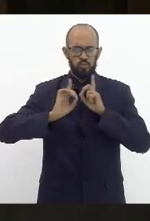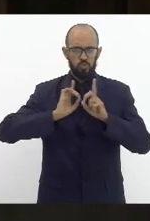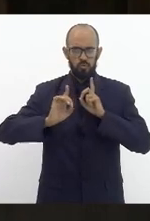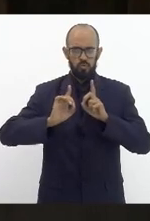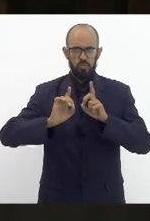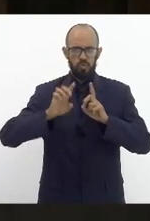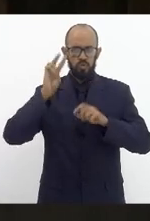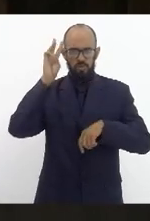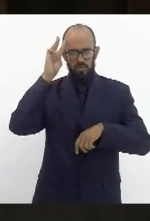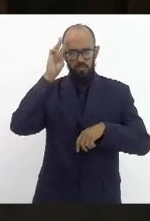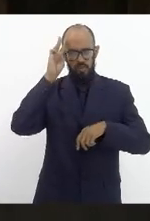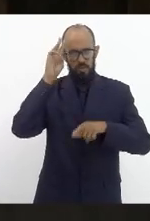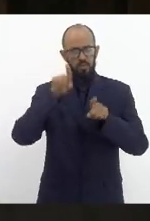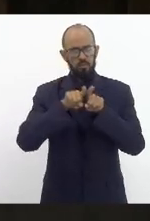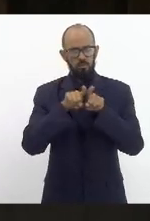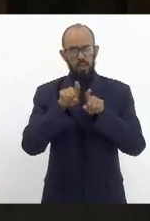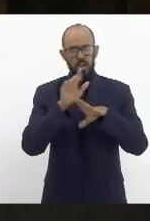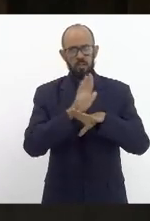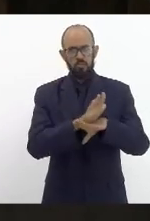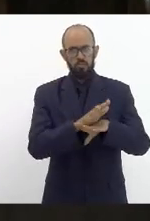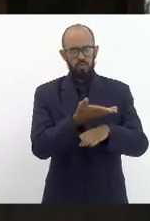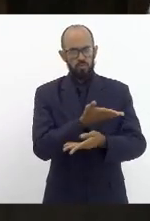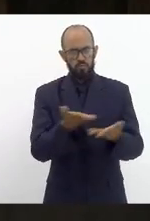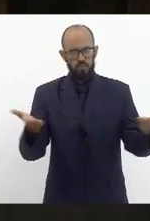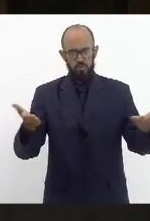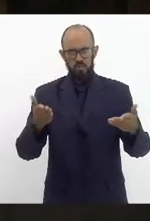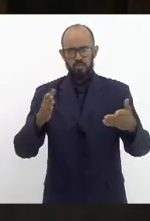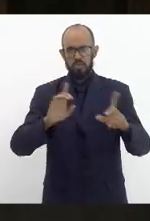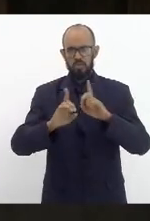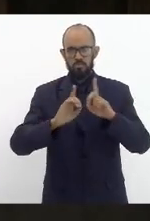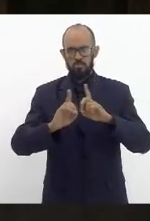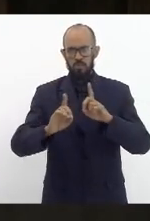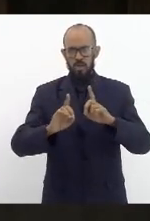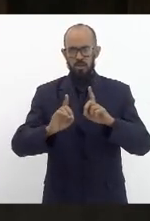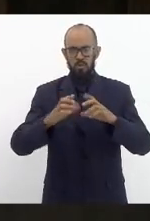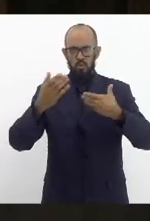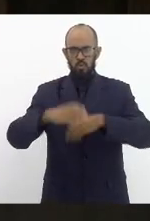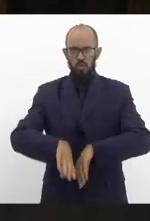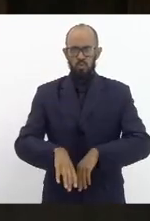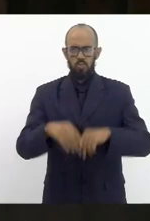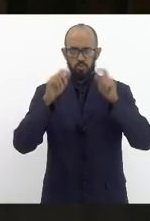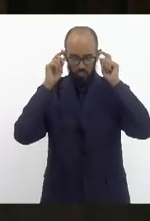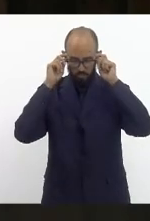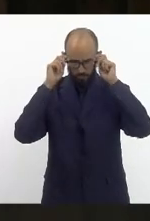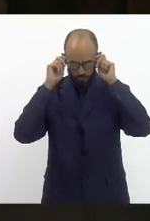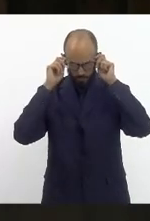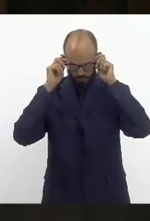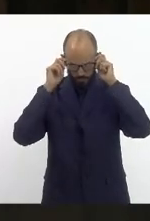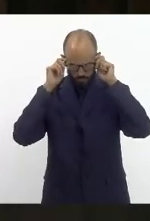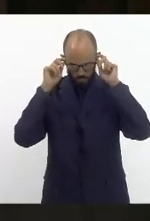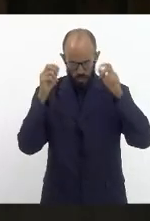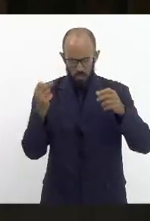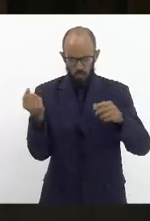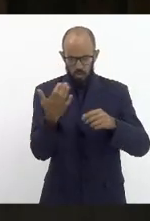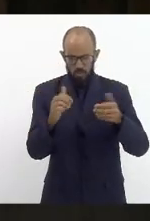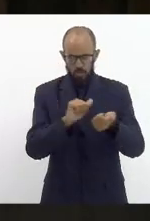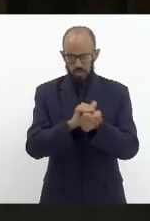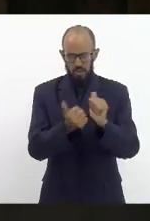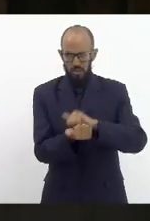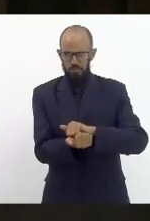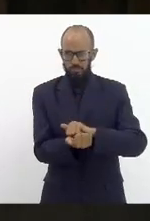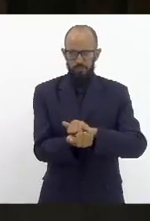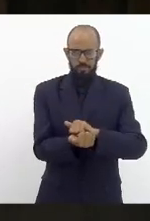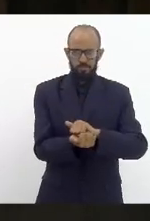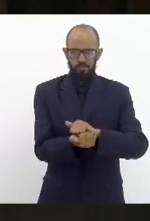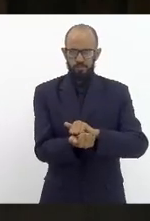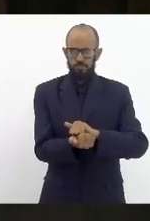também ajuda a vocês que debatem a pauta do concurso. Porque, quando nós reestruturamos o quadro, vemos a necessidade de que ele precisa